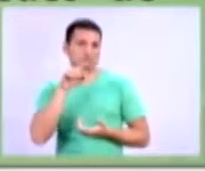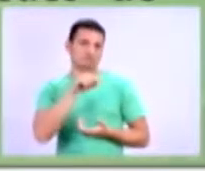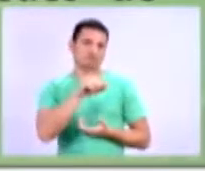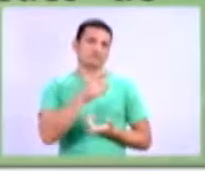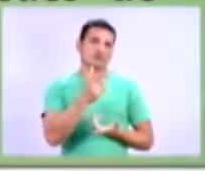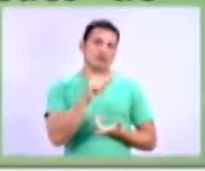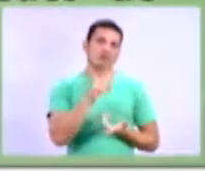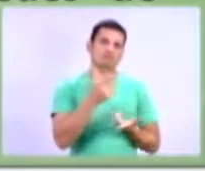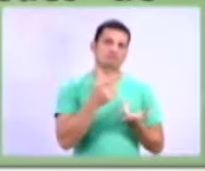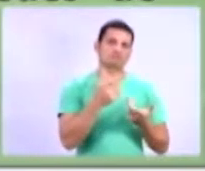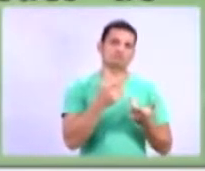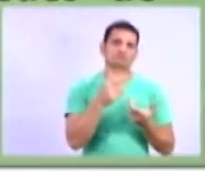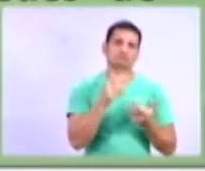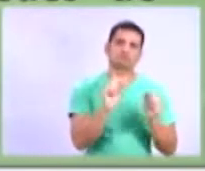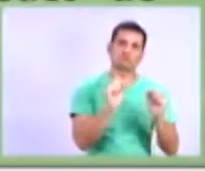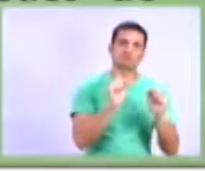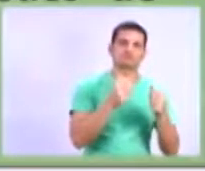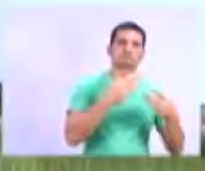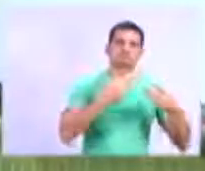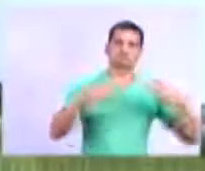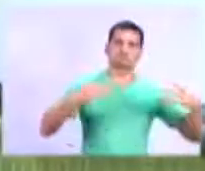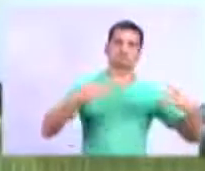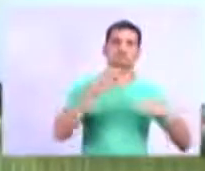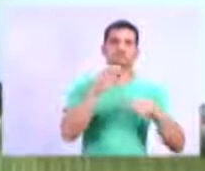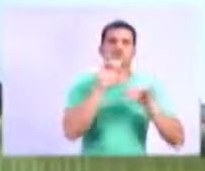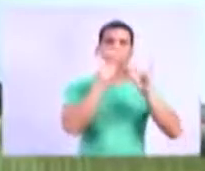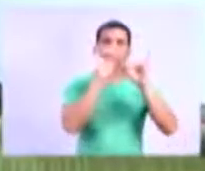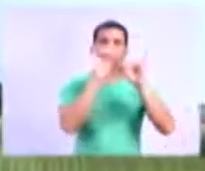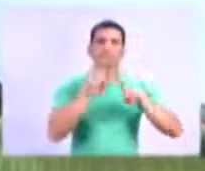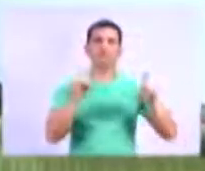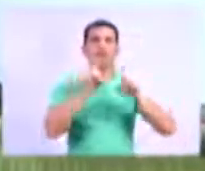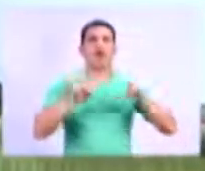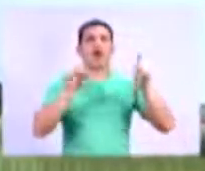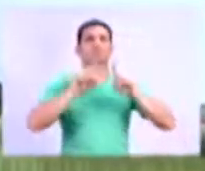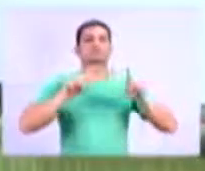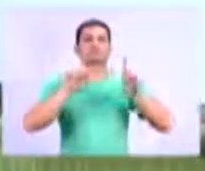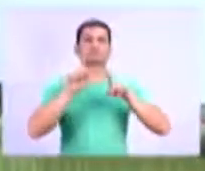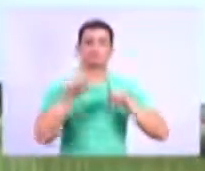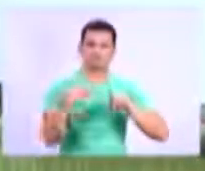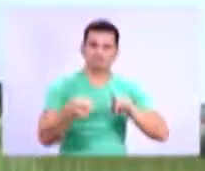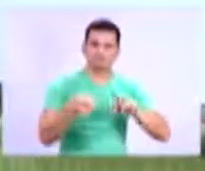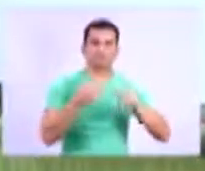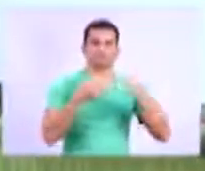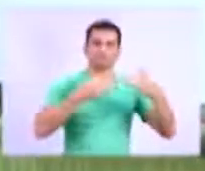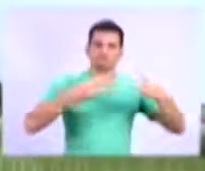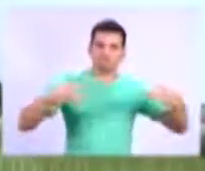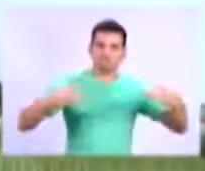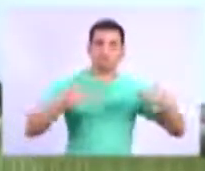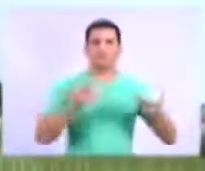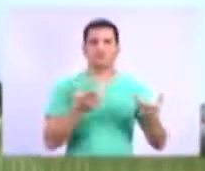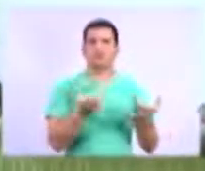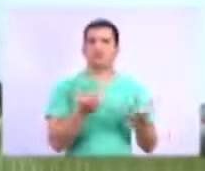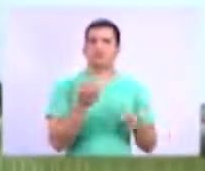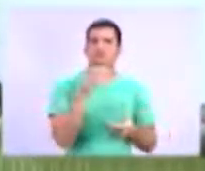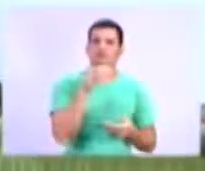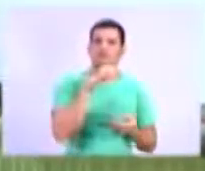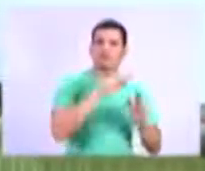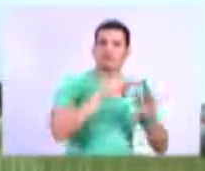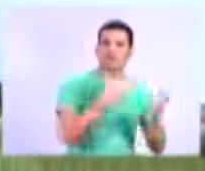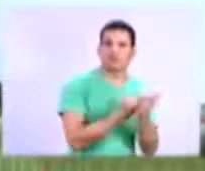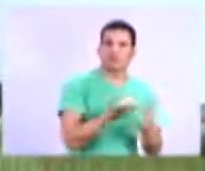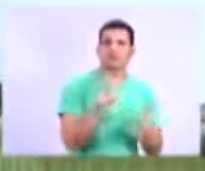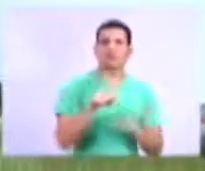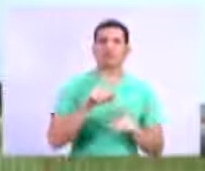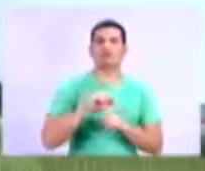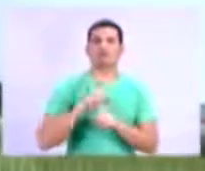da informática, né? Tanto as redes que nós temos dentro das relações sociais, através das escolas, das associações